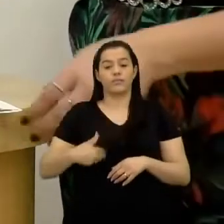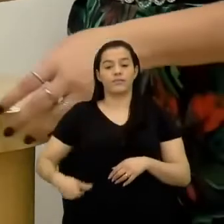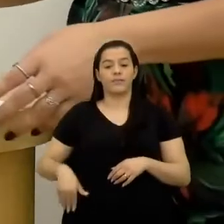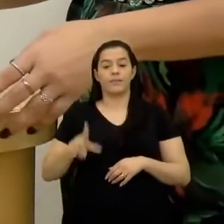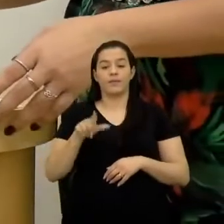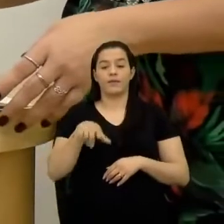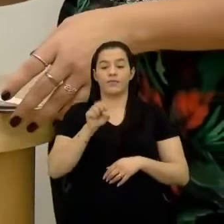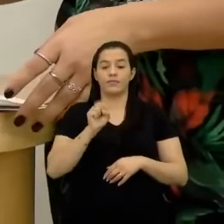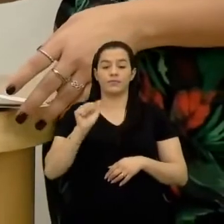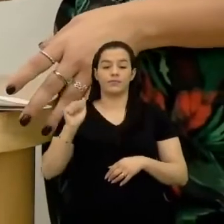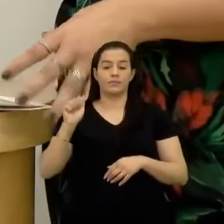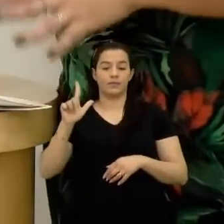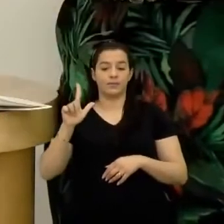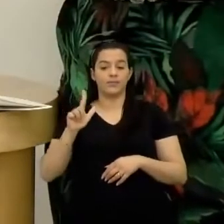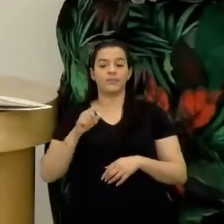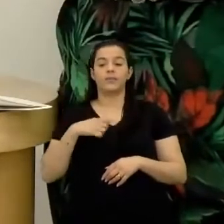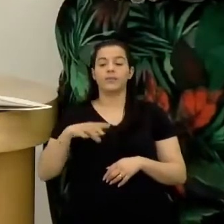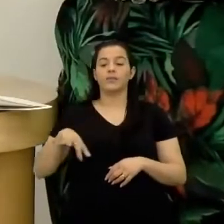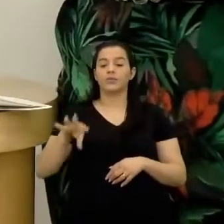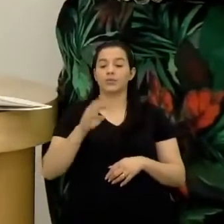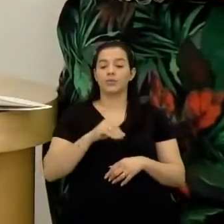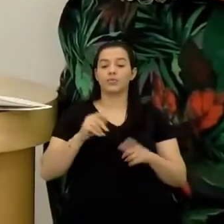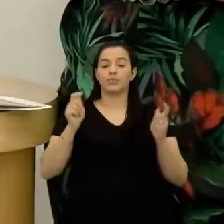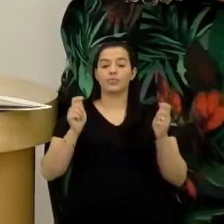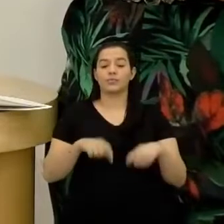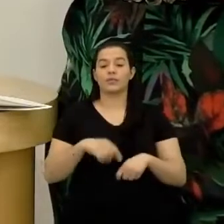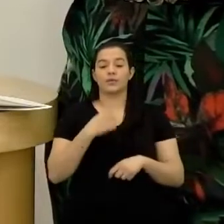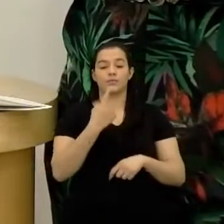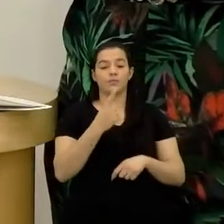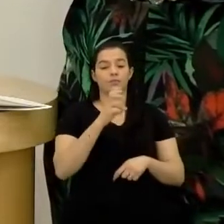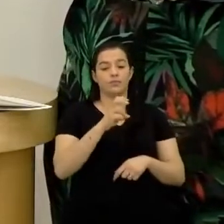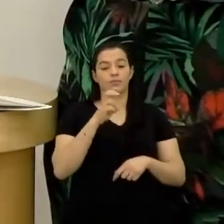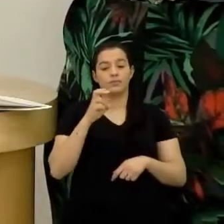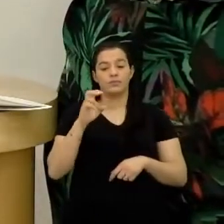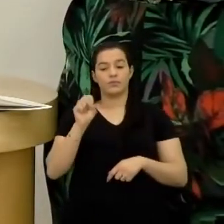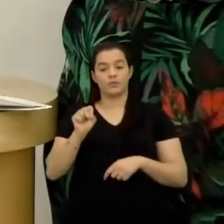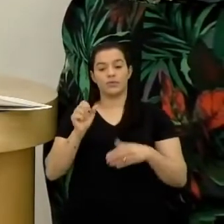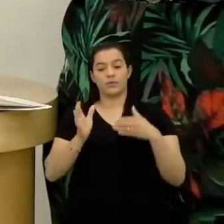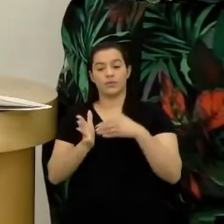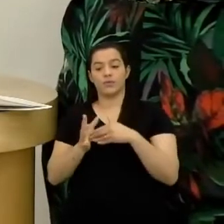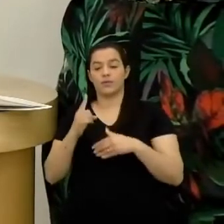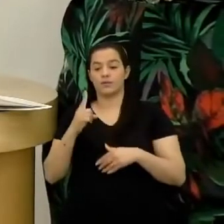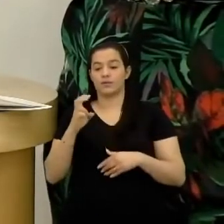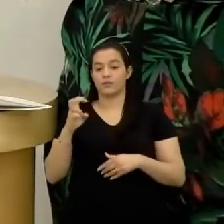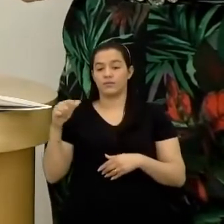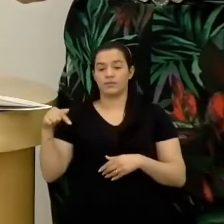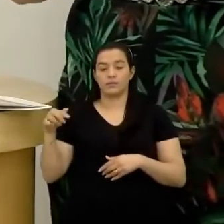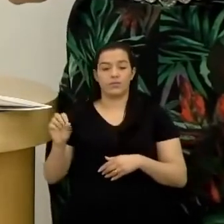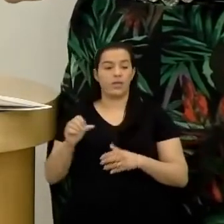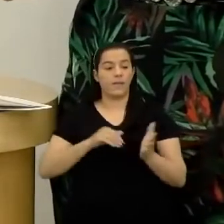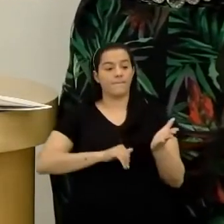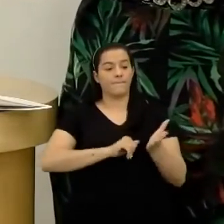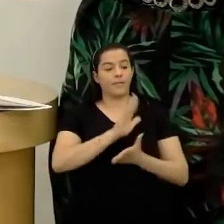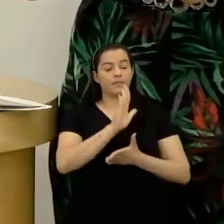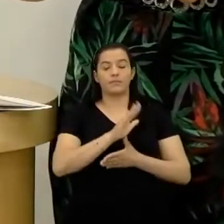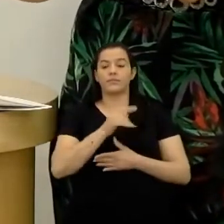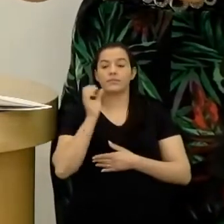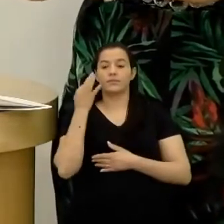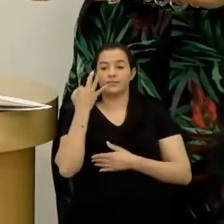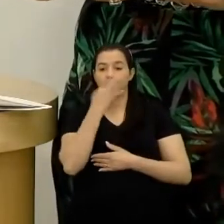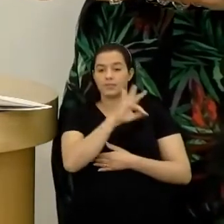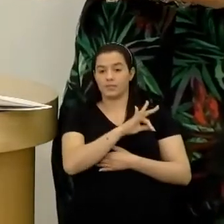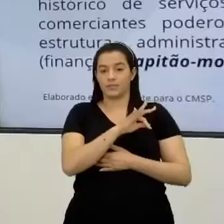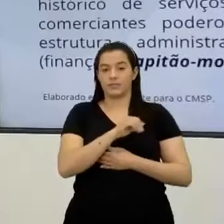Sá. Então, qual foi o grande feito aí de Mendes Sá? Ele expulsou, né, os franceses da Baía